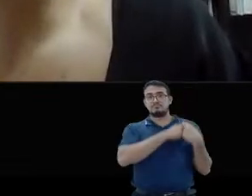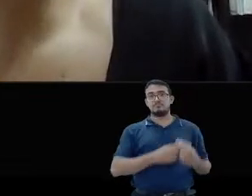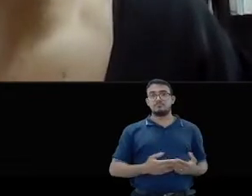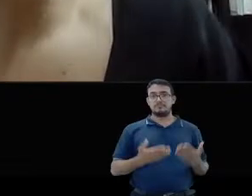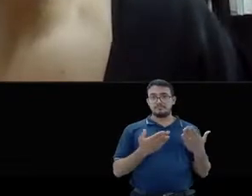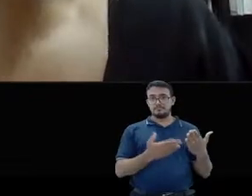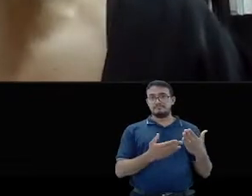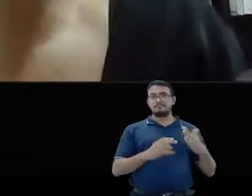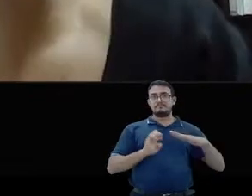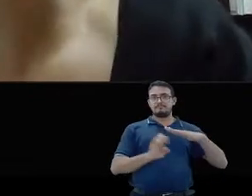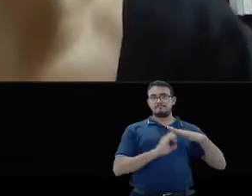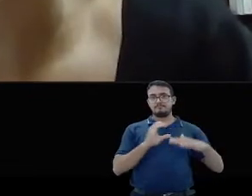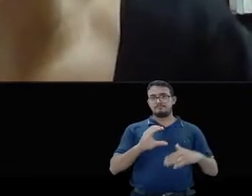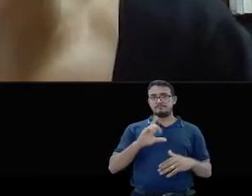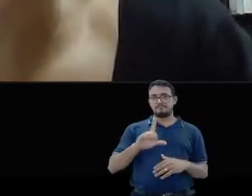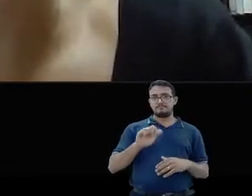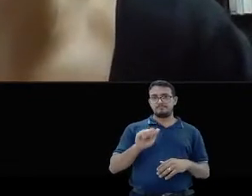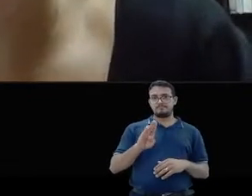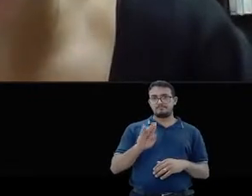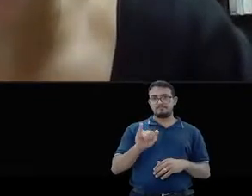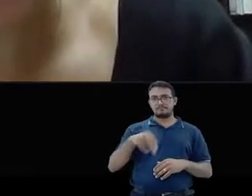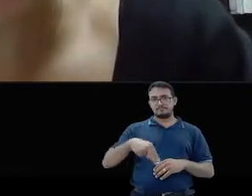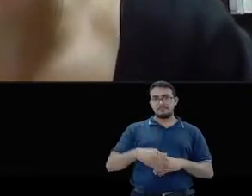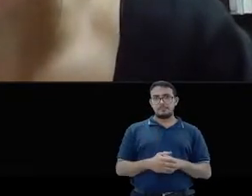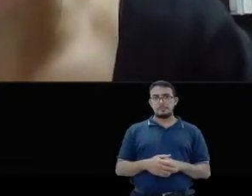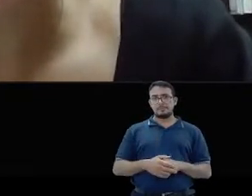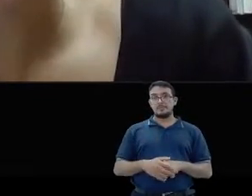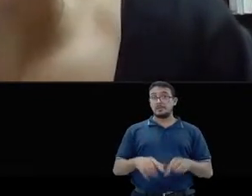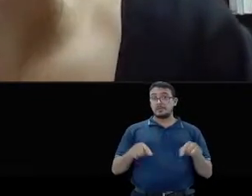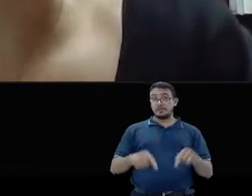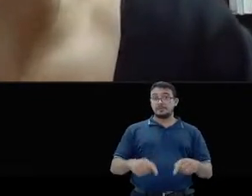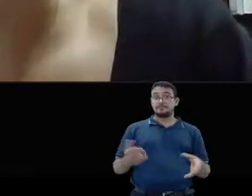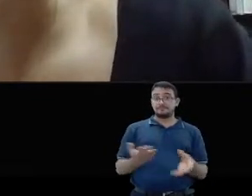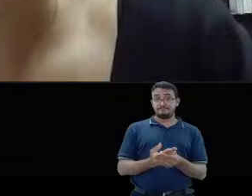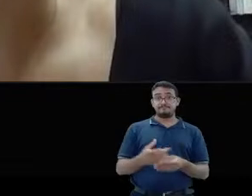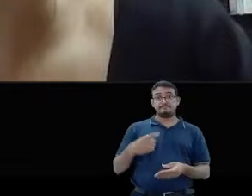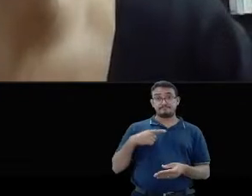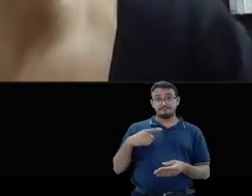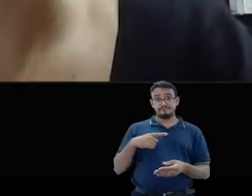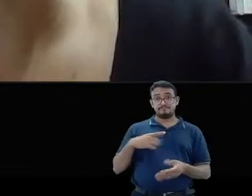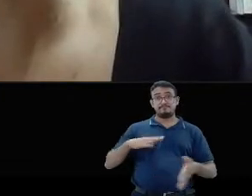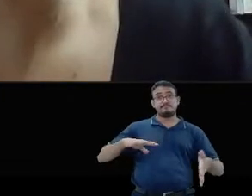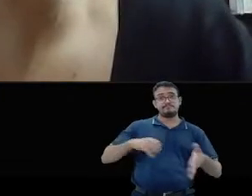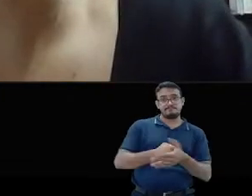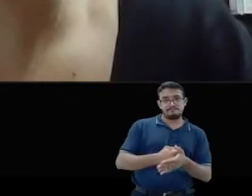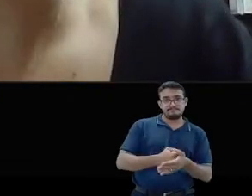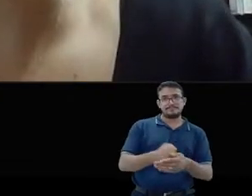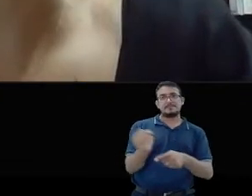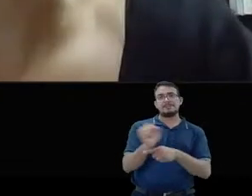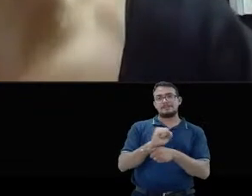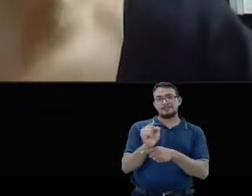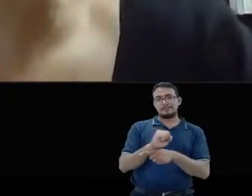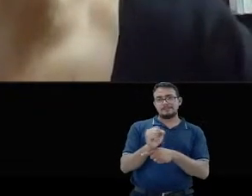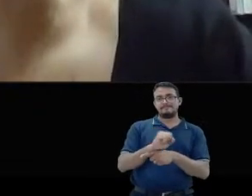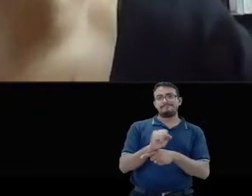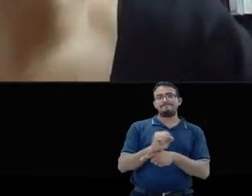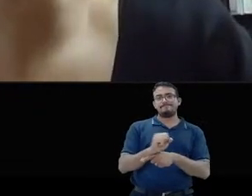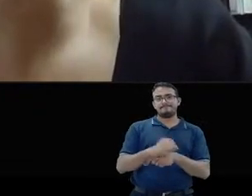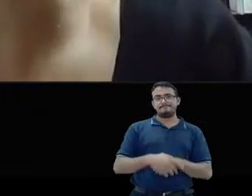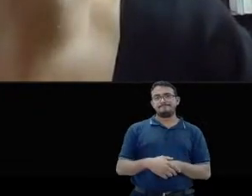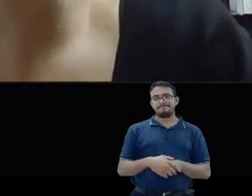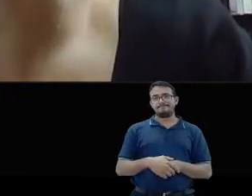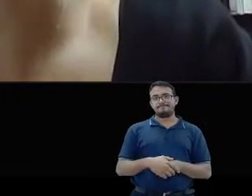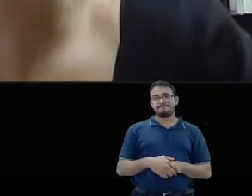da Clabin. Né? Esse é um caso que ele envolve um acidente de trânsito em que, né, o autor